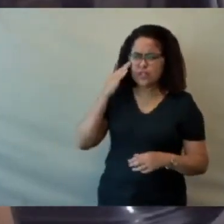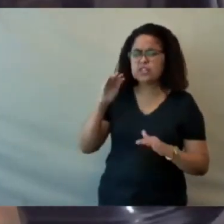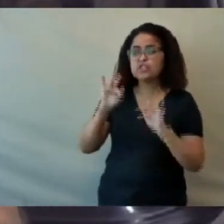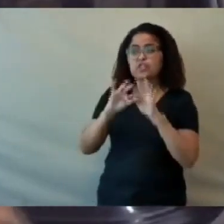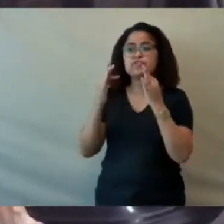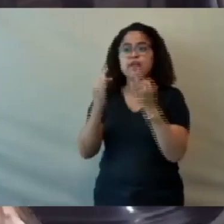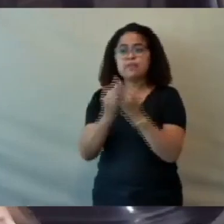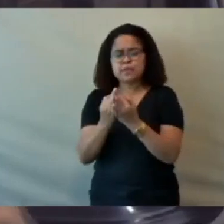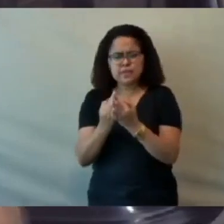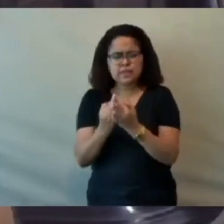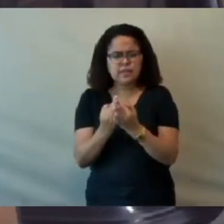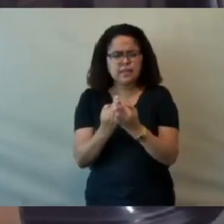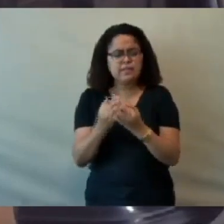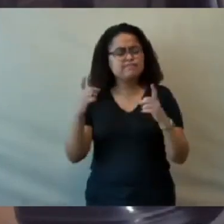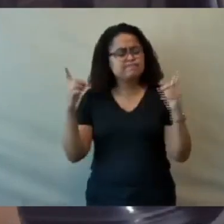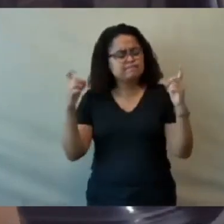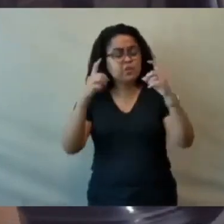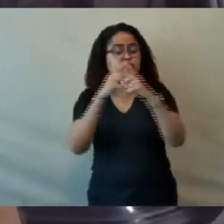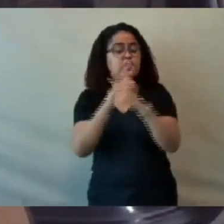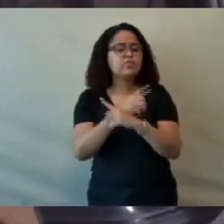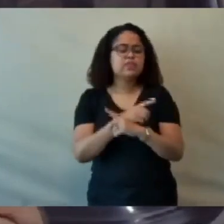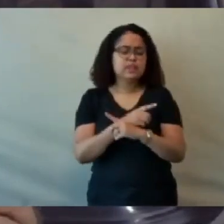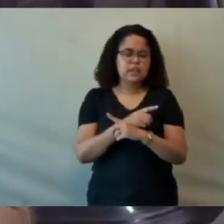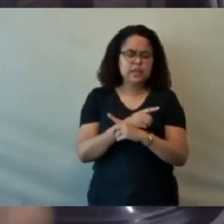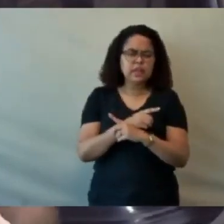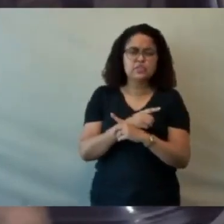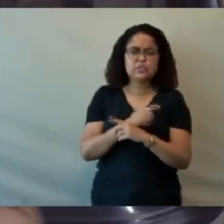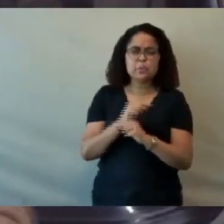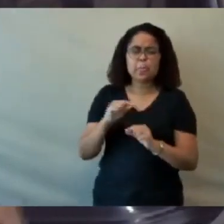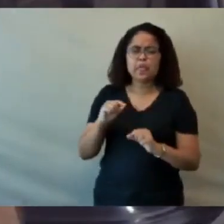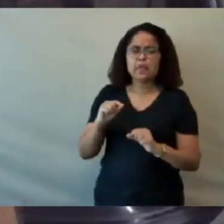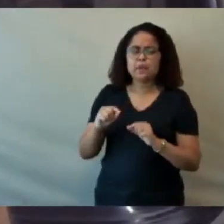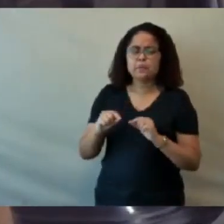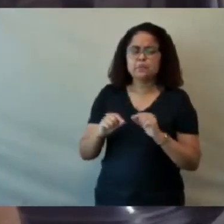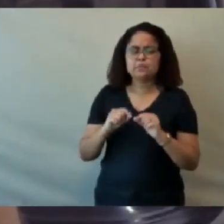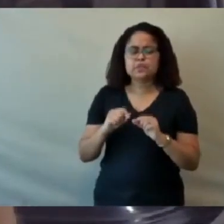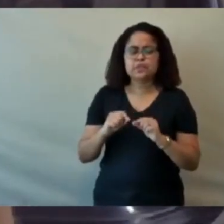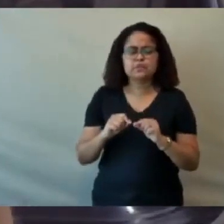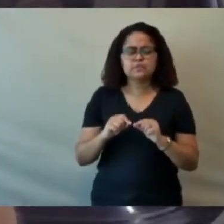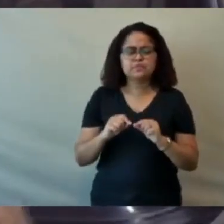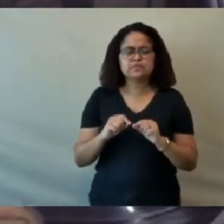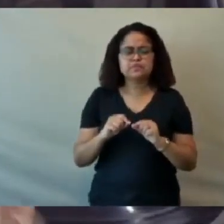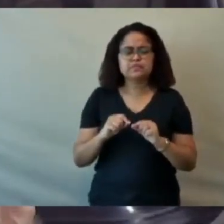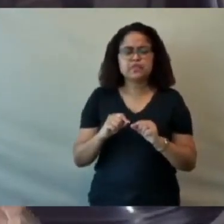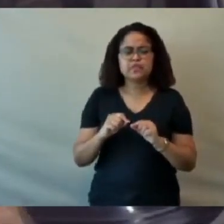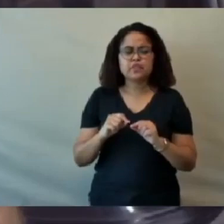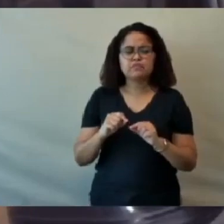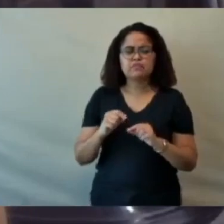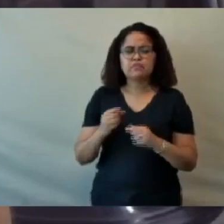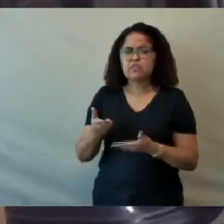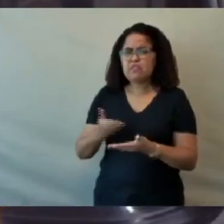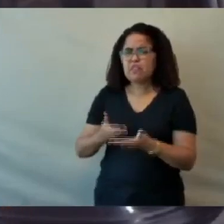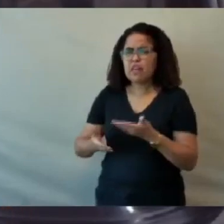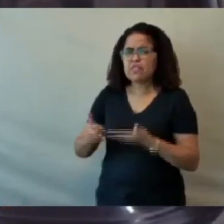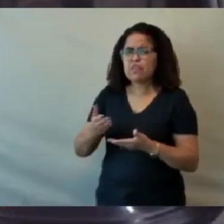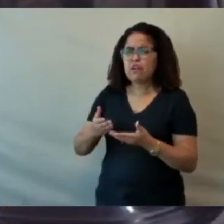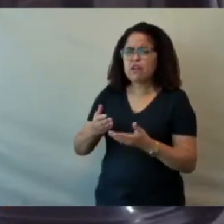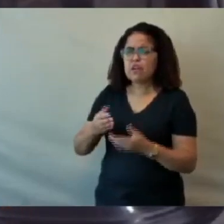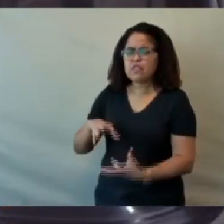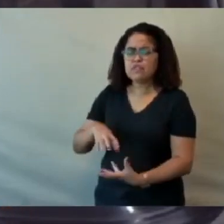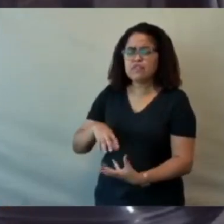lidar com a velhice do próprio familiar e precisa de